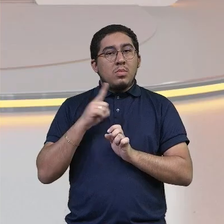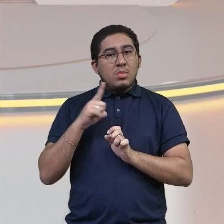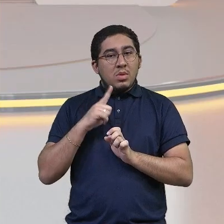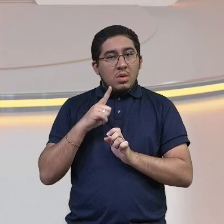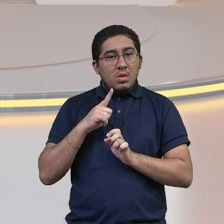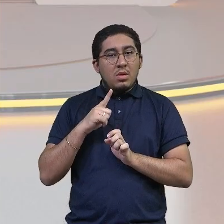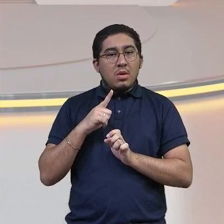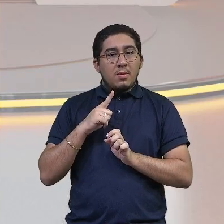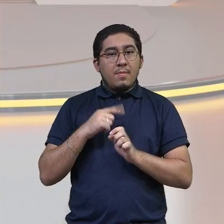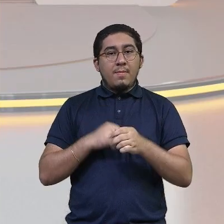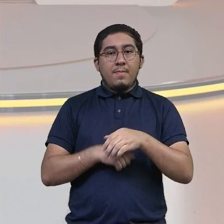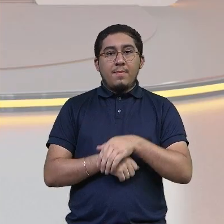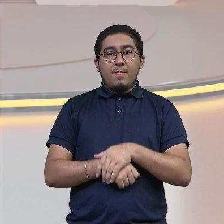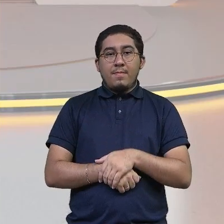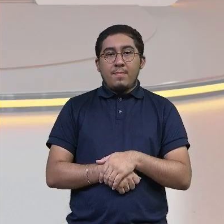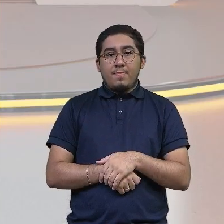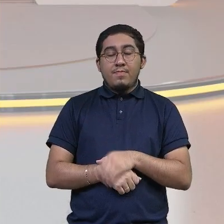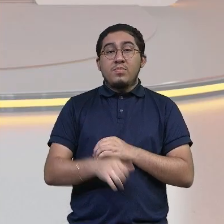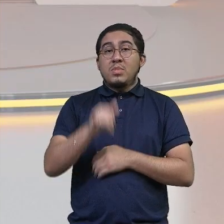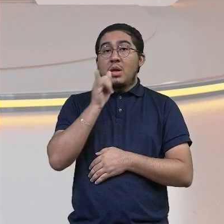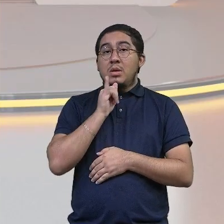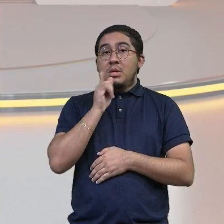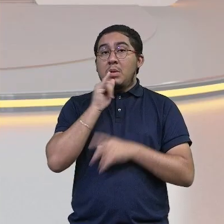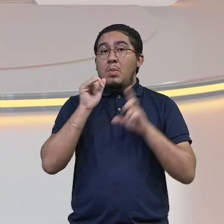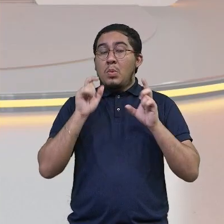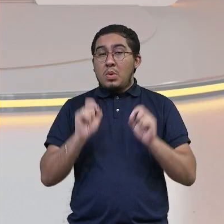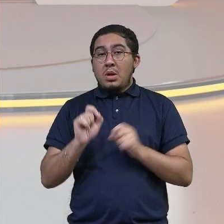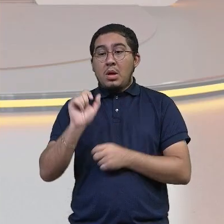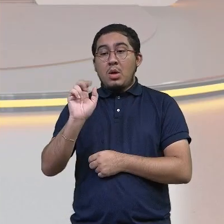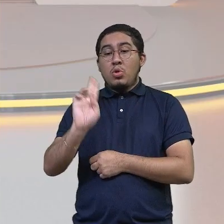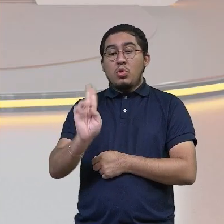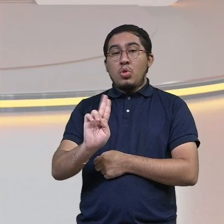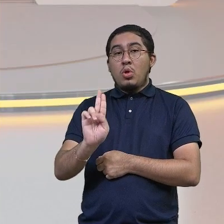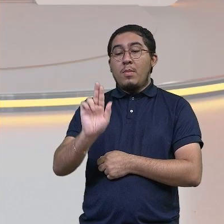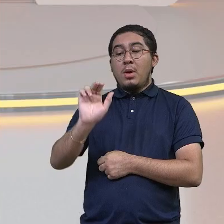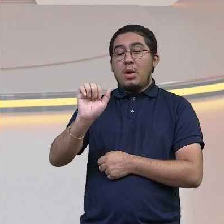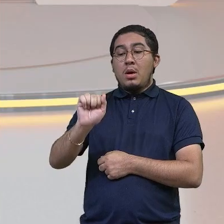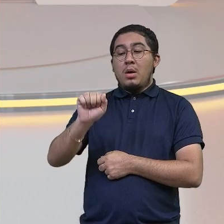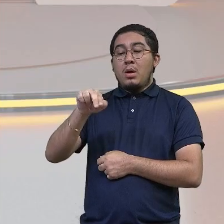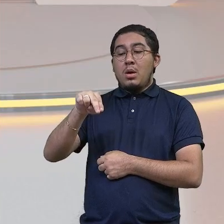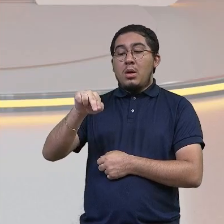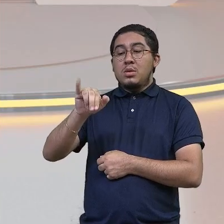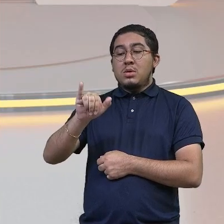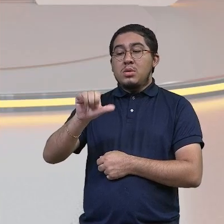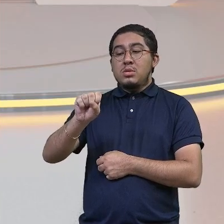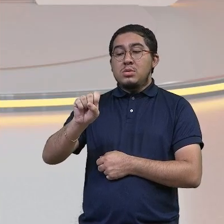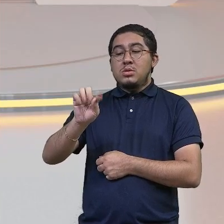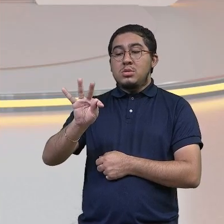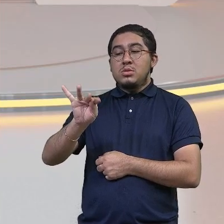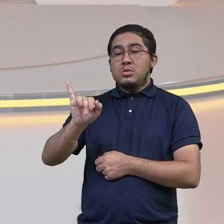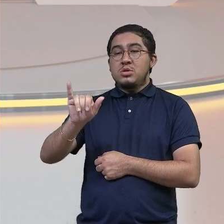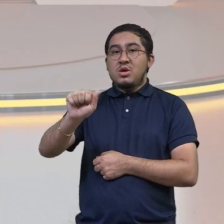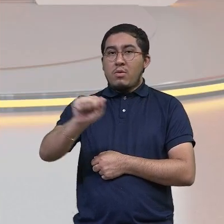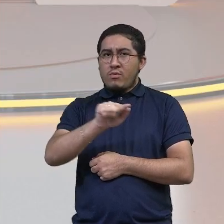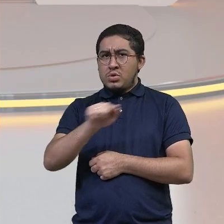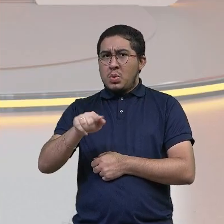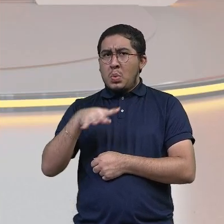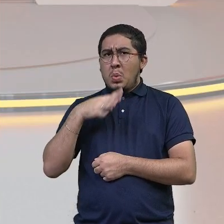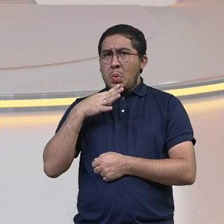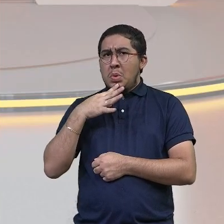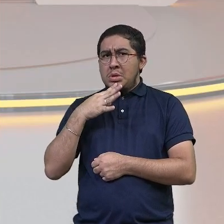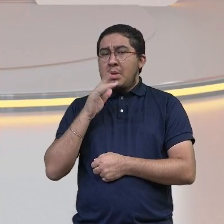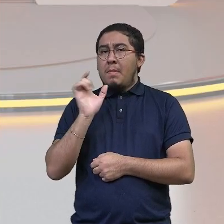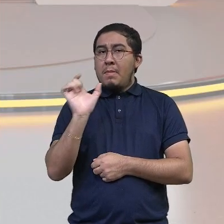anos, por exemplo, ali, que é a questão da anistia. No mínimo, você ouviu falar, você pode não